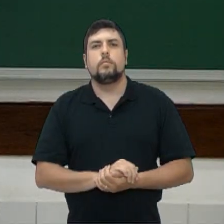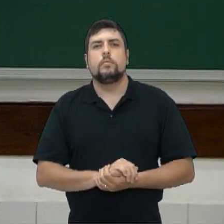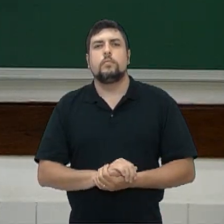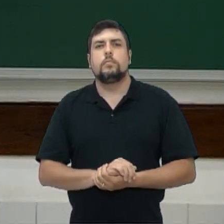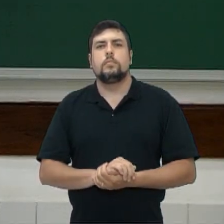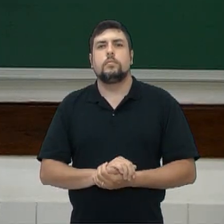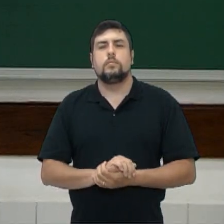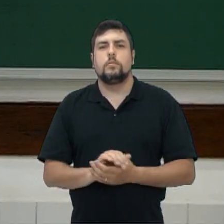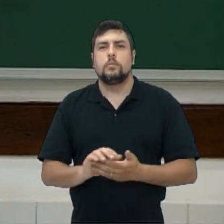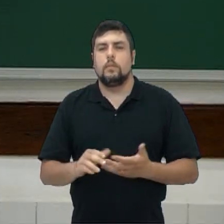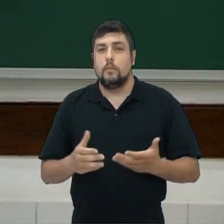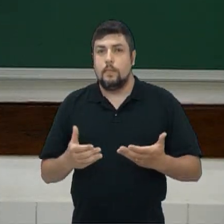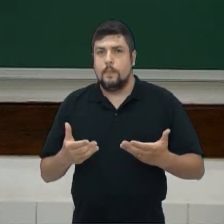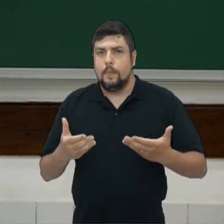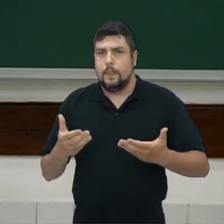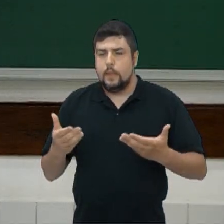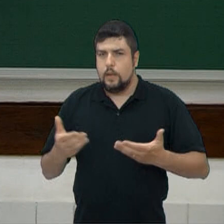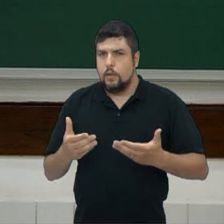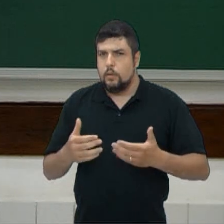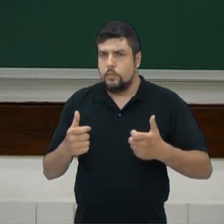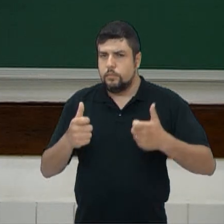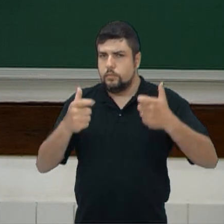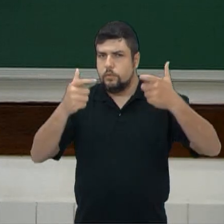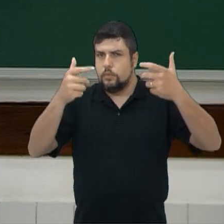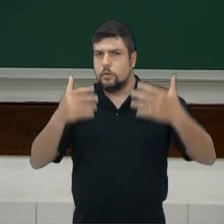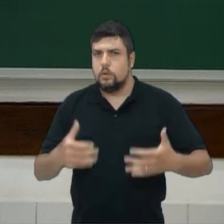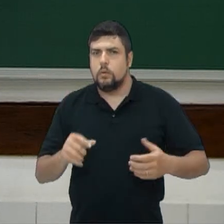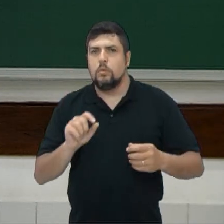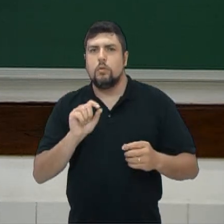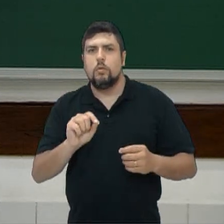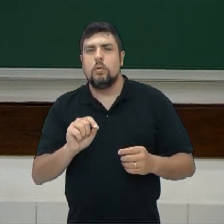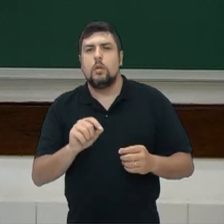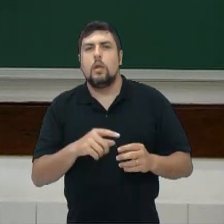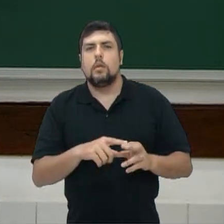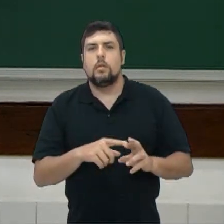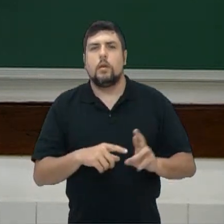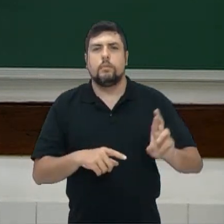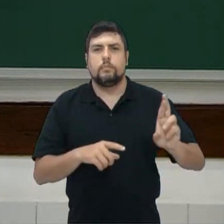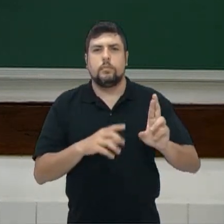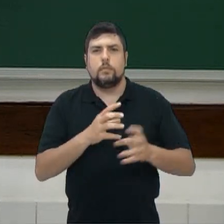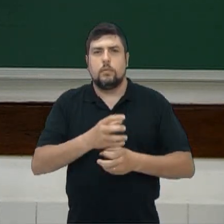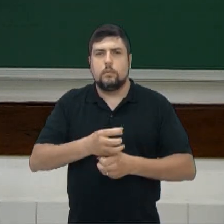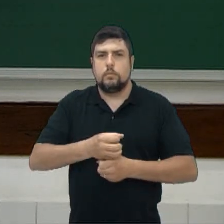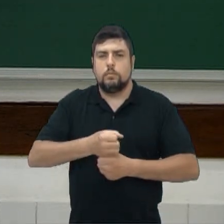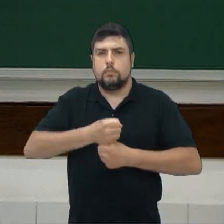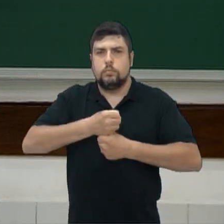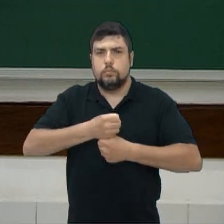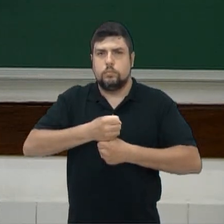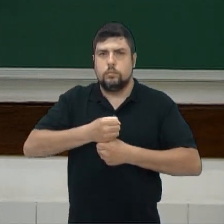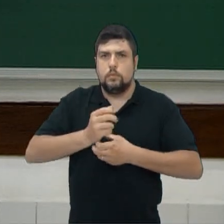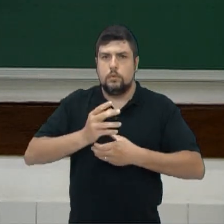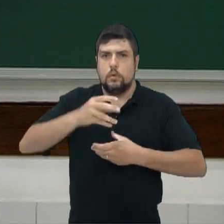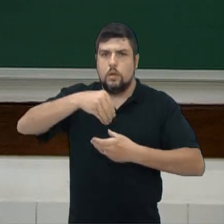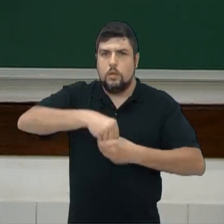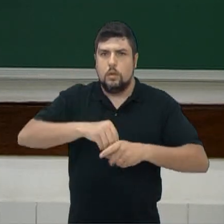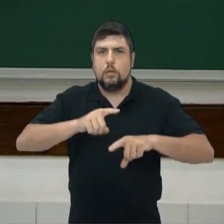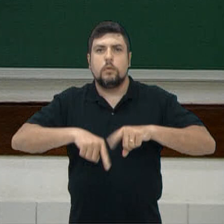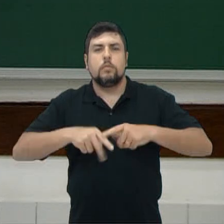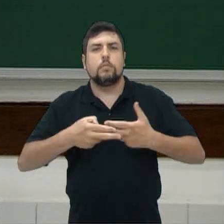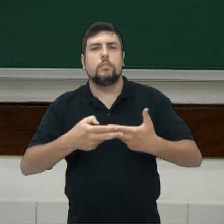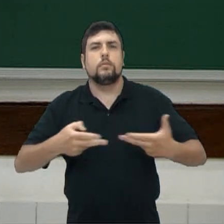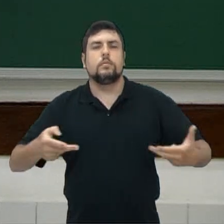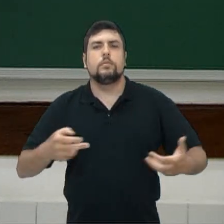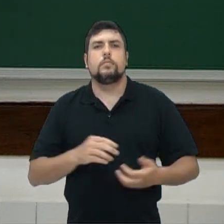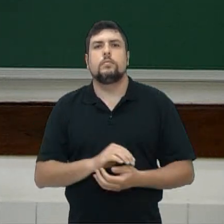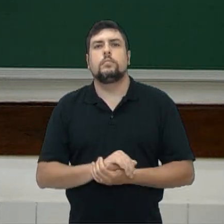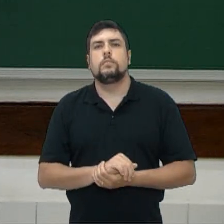vamos passar aqui ao estudo da resistência dos materiais. Para estudarmos esse